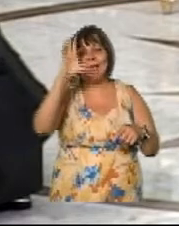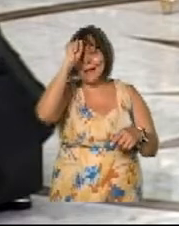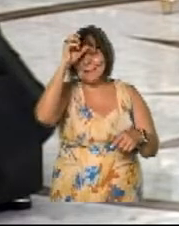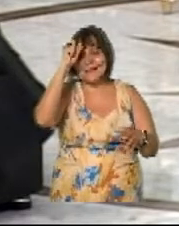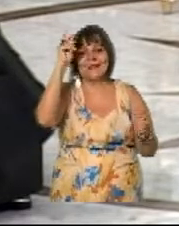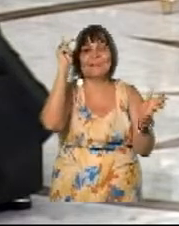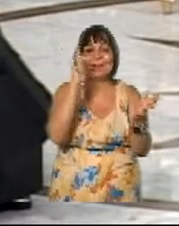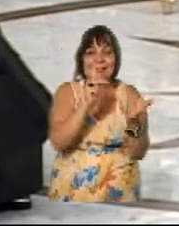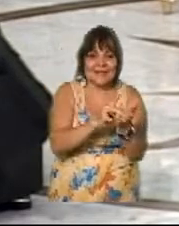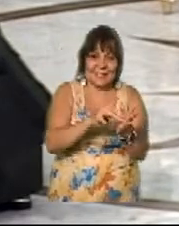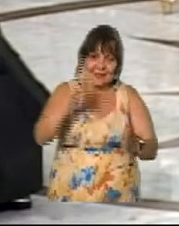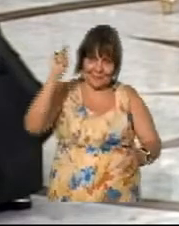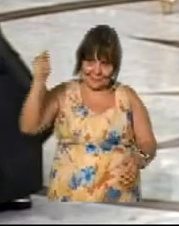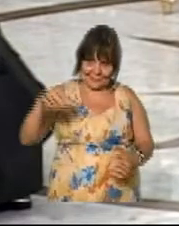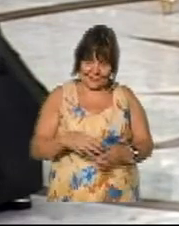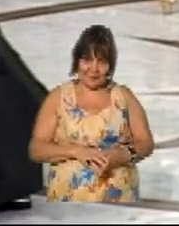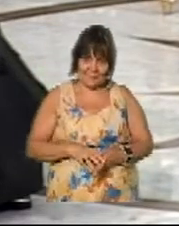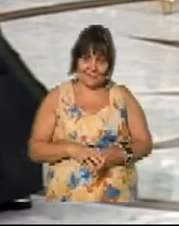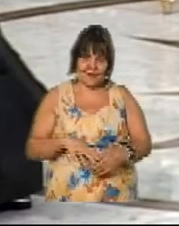Volta para Deus.